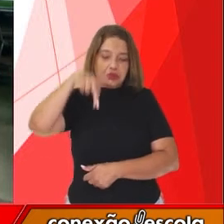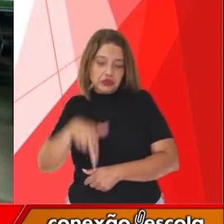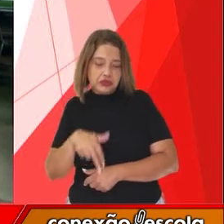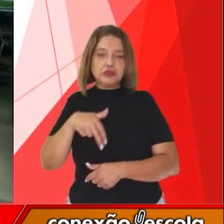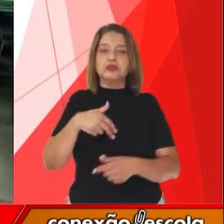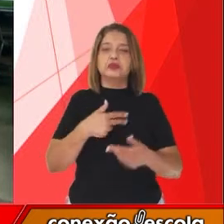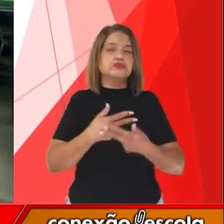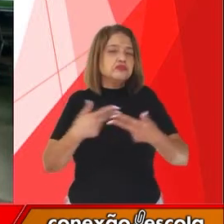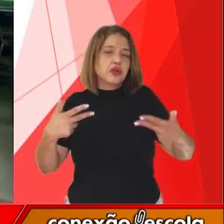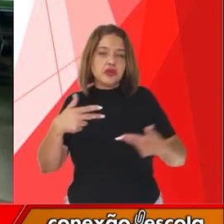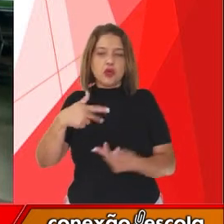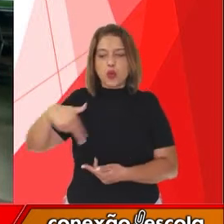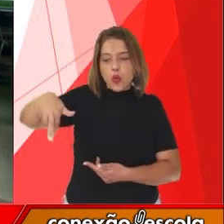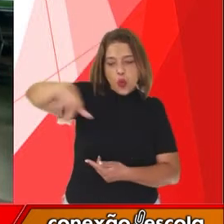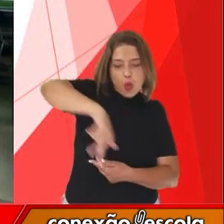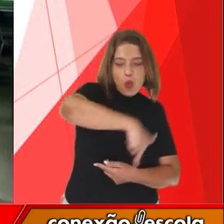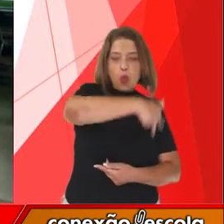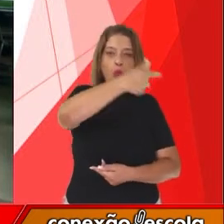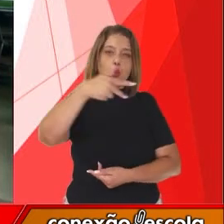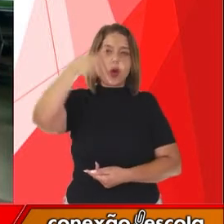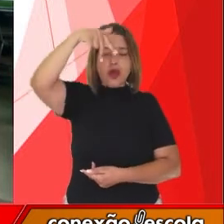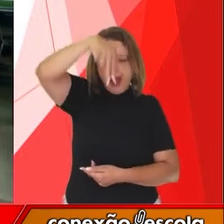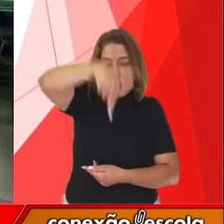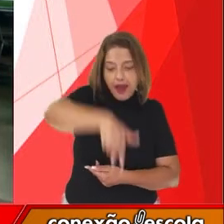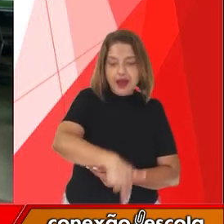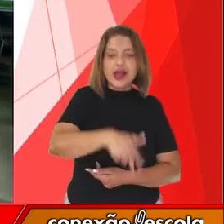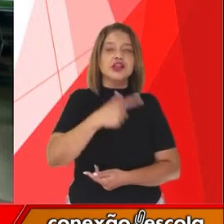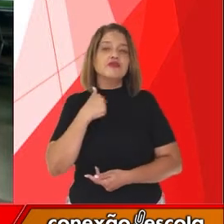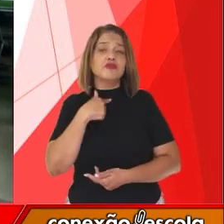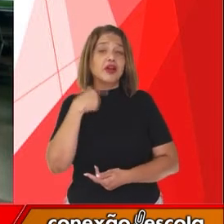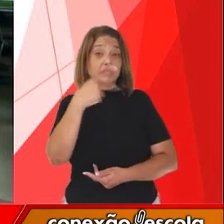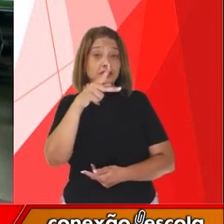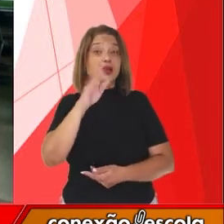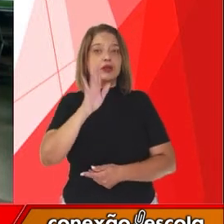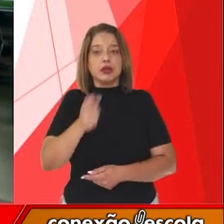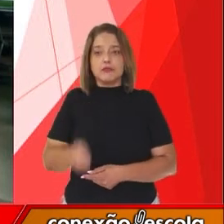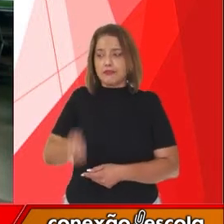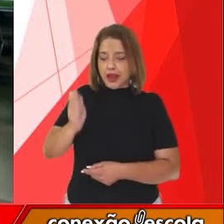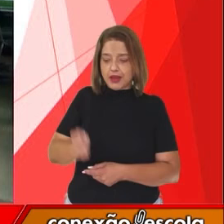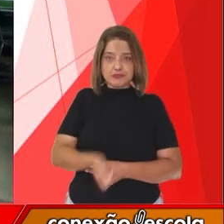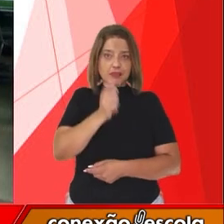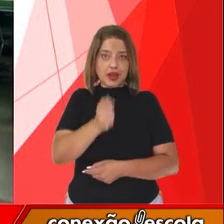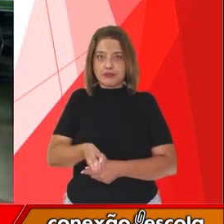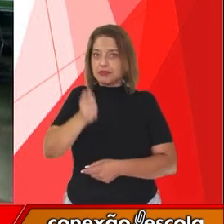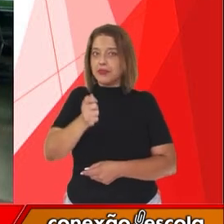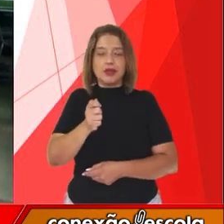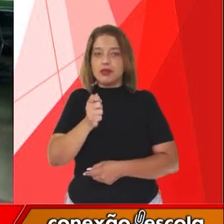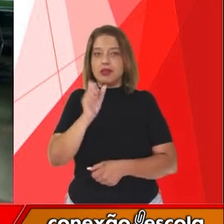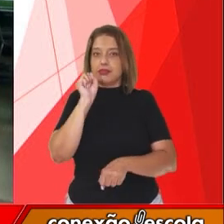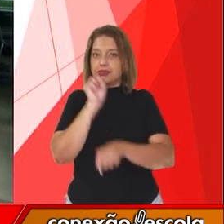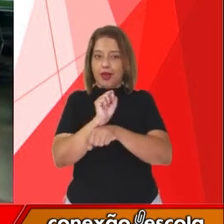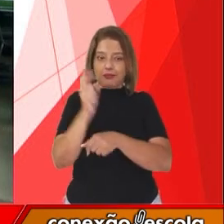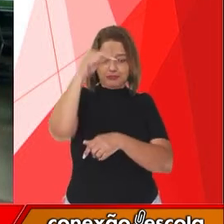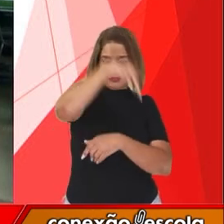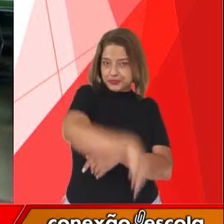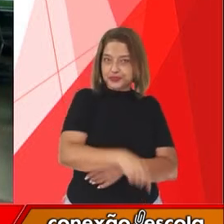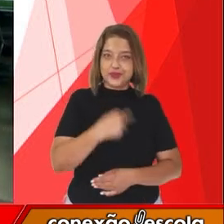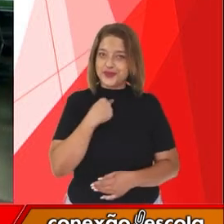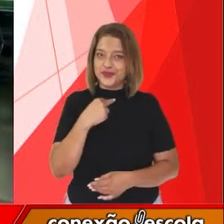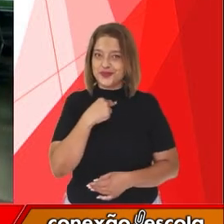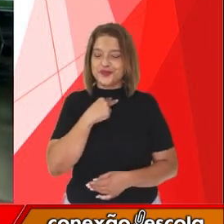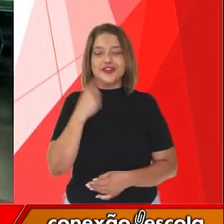pilar, contornando e subindo e descendo em obstáculos e tentar manter a sua bolinha em movimento. Vamos